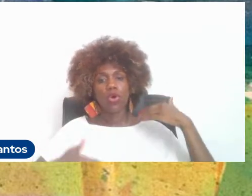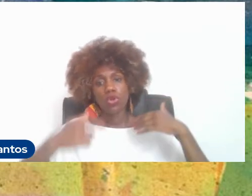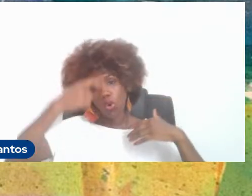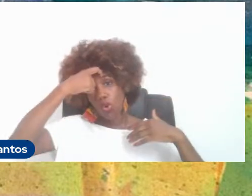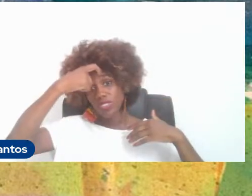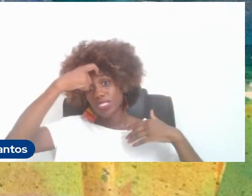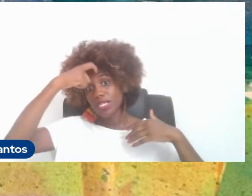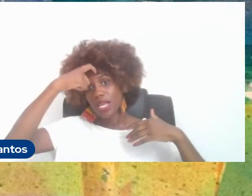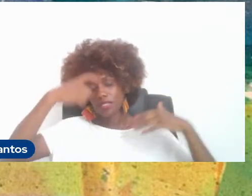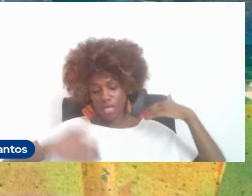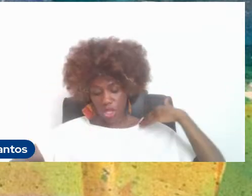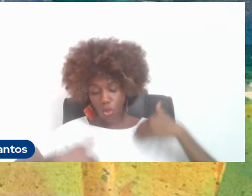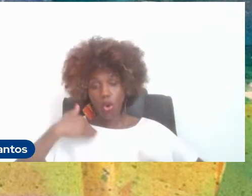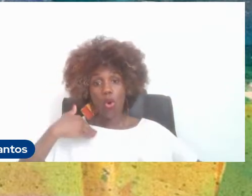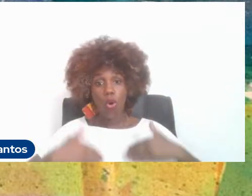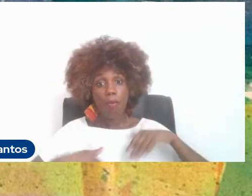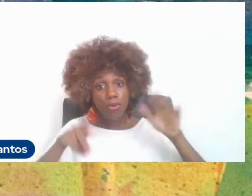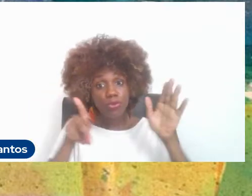Então,